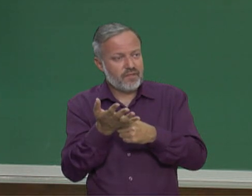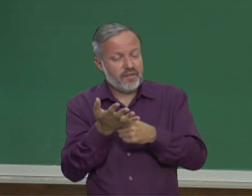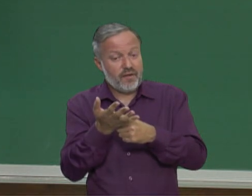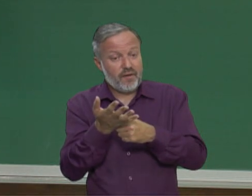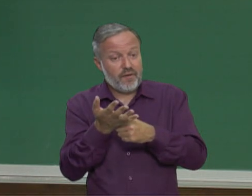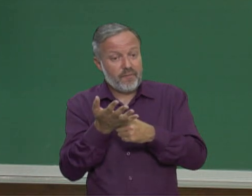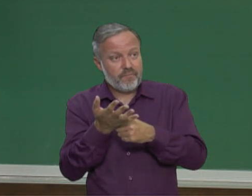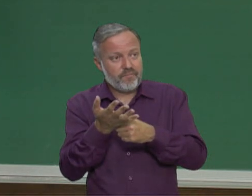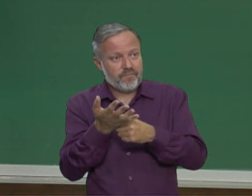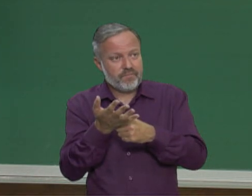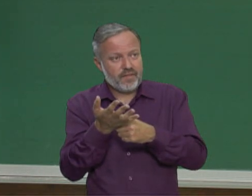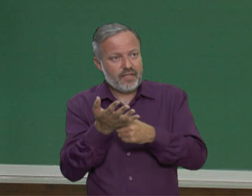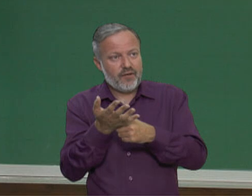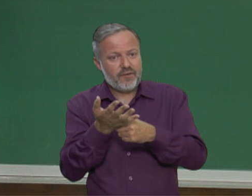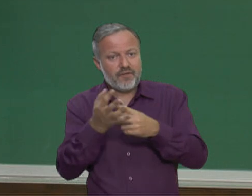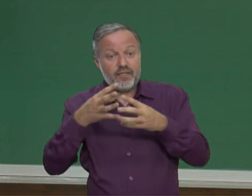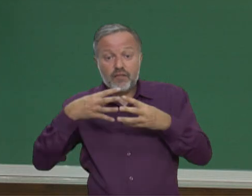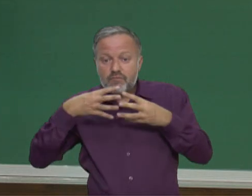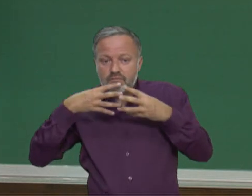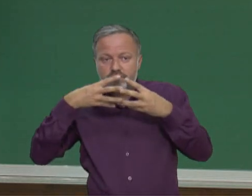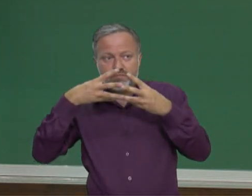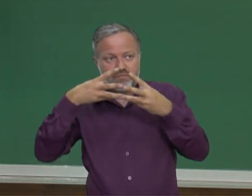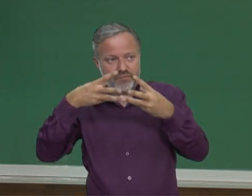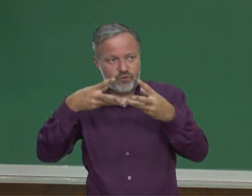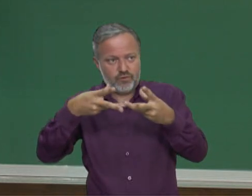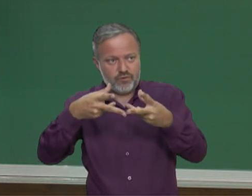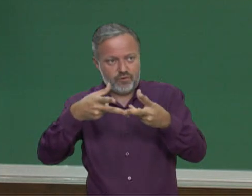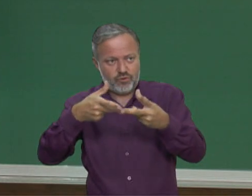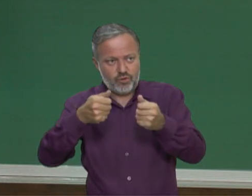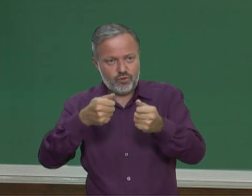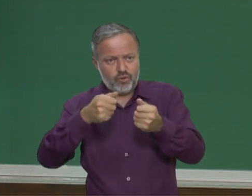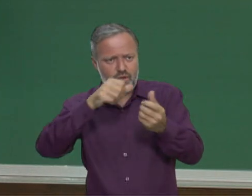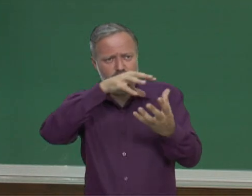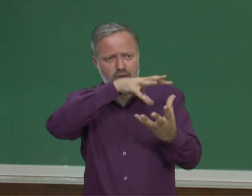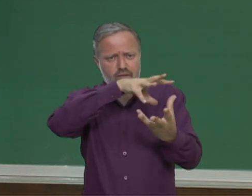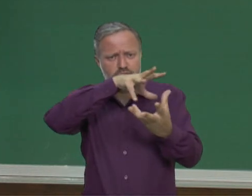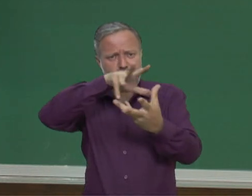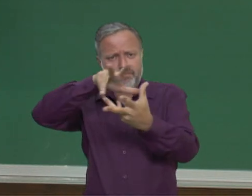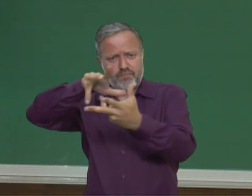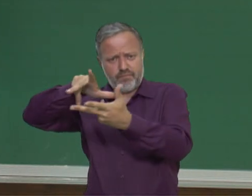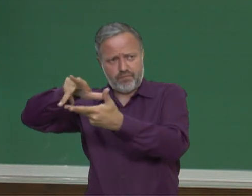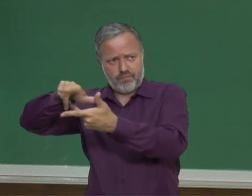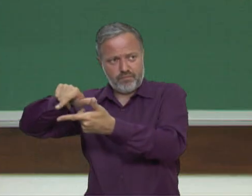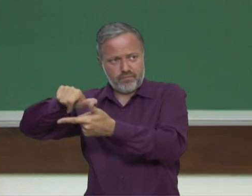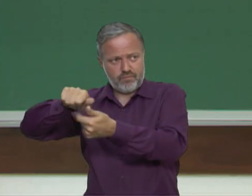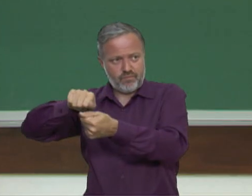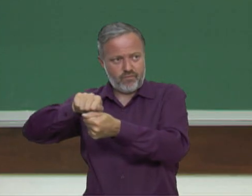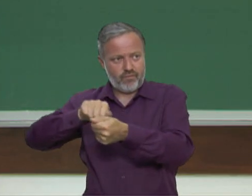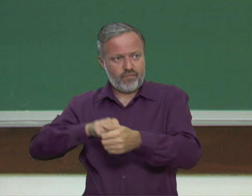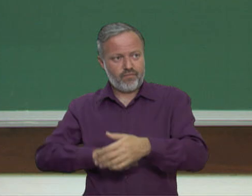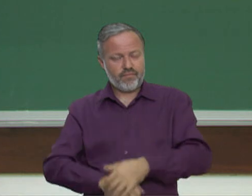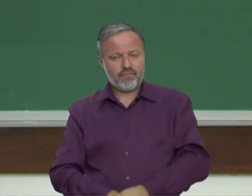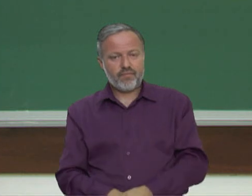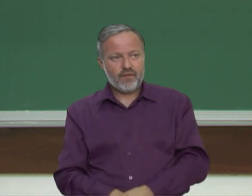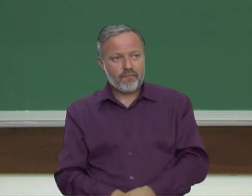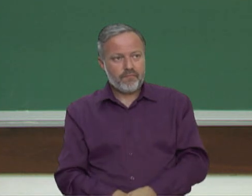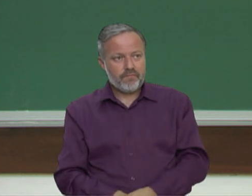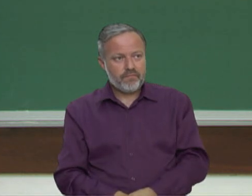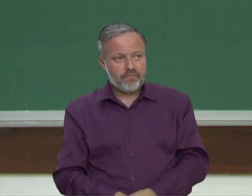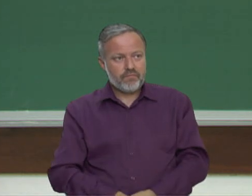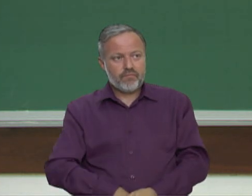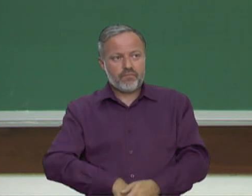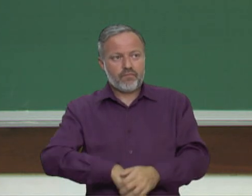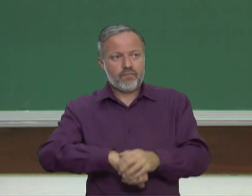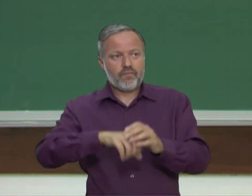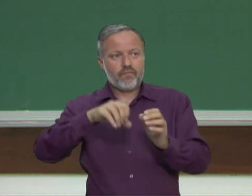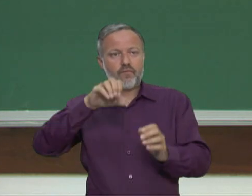esses acordos comerciais, envolve todo o âmbito internacional de formação desses blocos, tá? Organização Mundial do